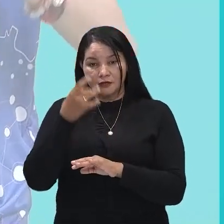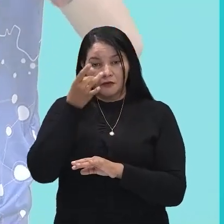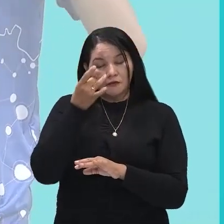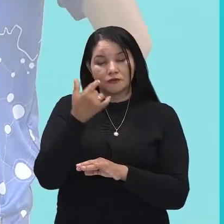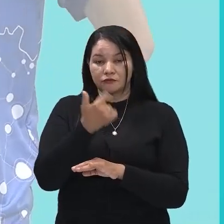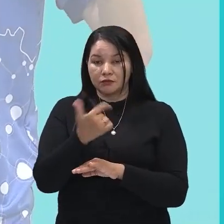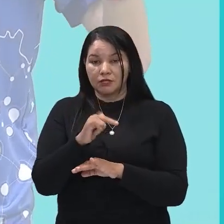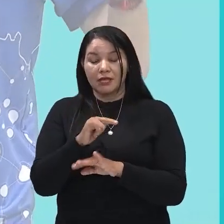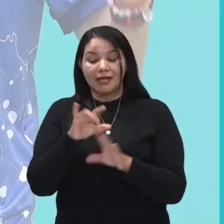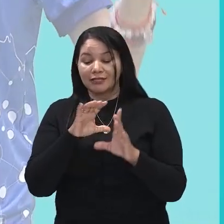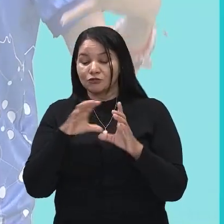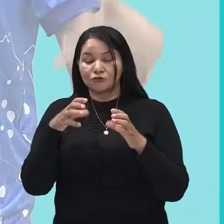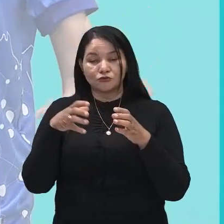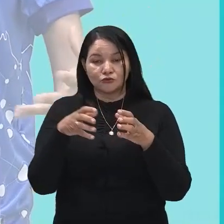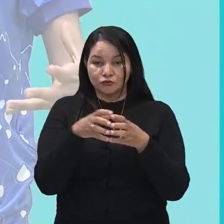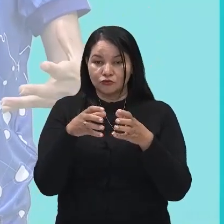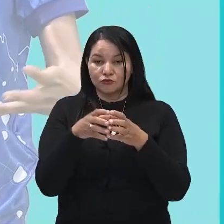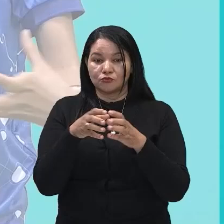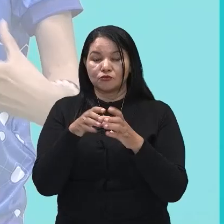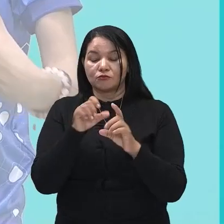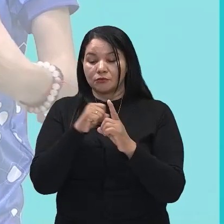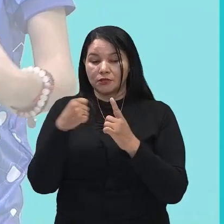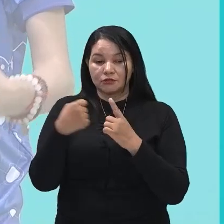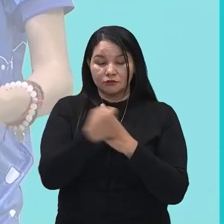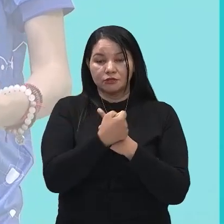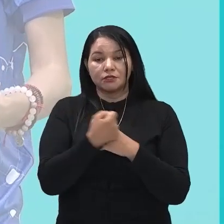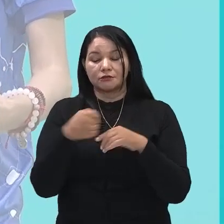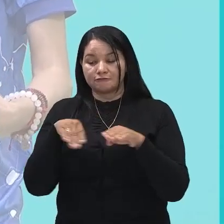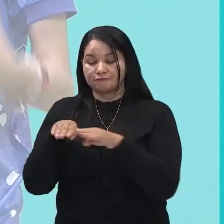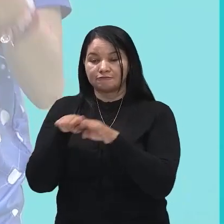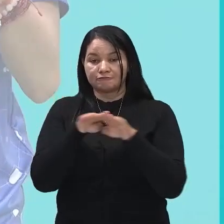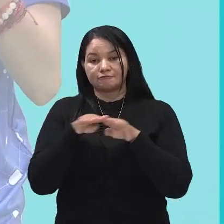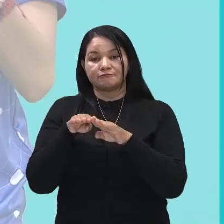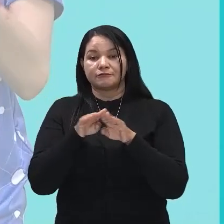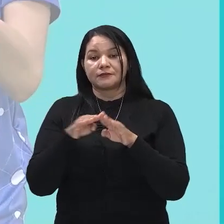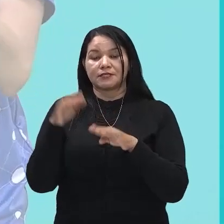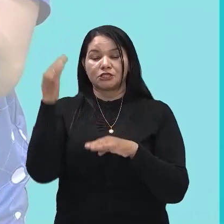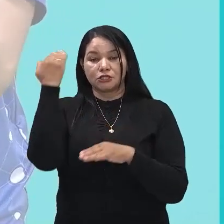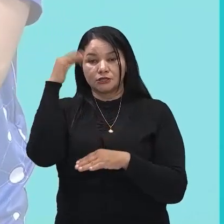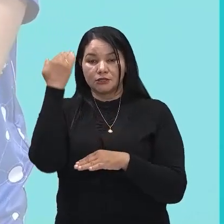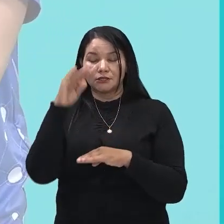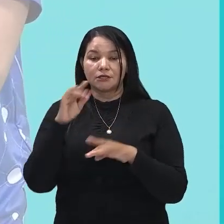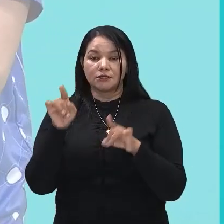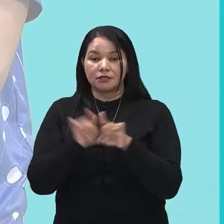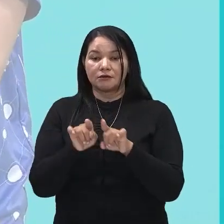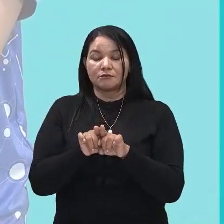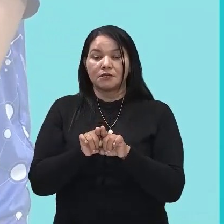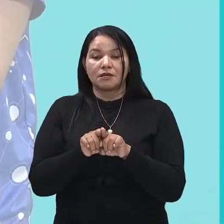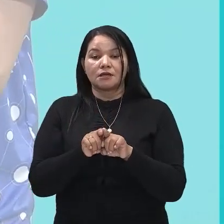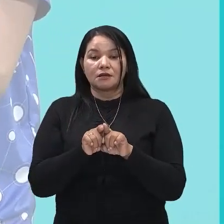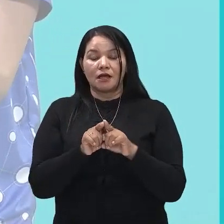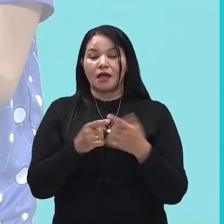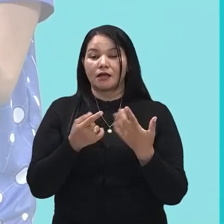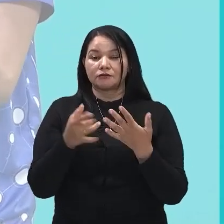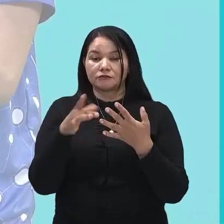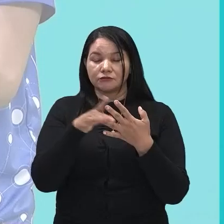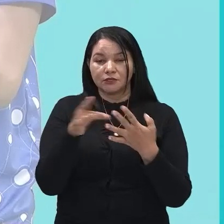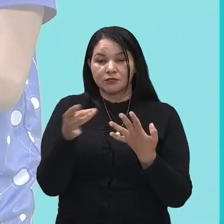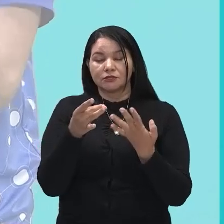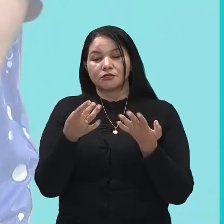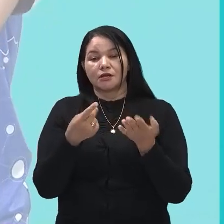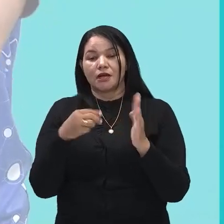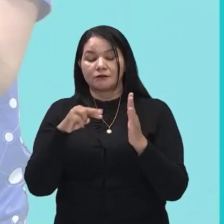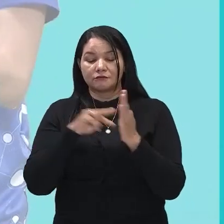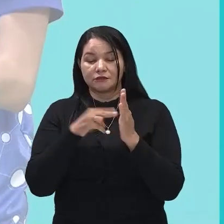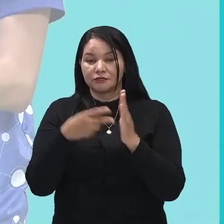um consenso da sociedade de interpretar e colocar aquilo como um signo e aquilo passa a ser um